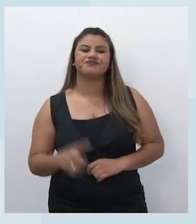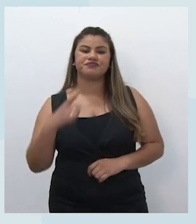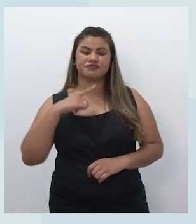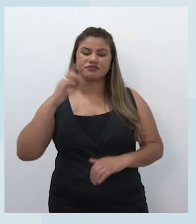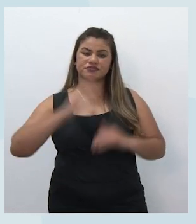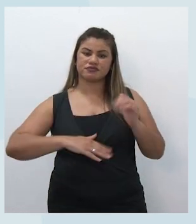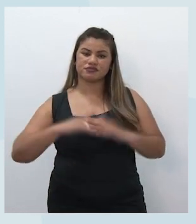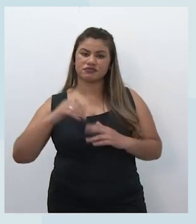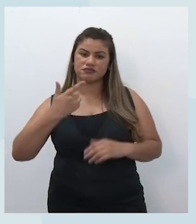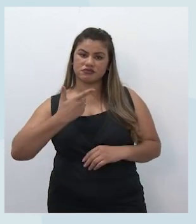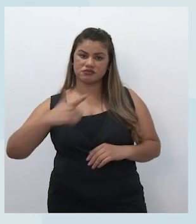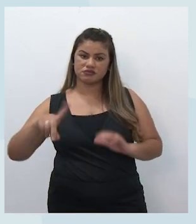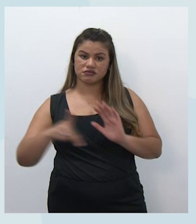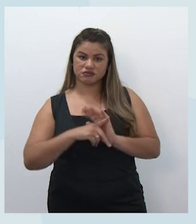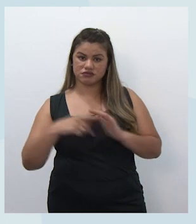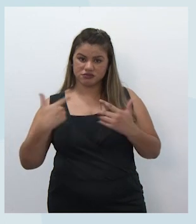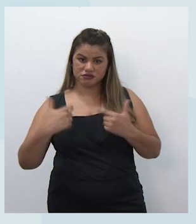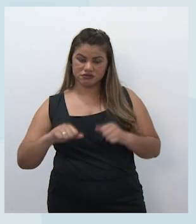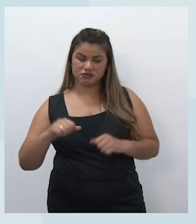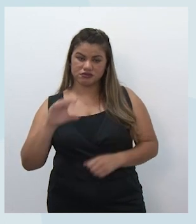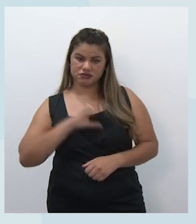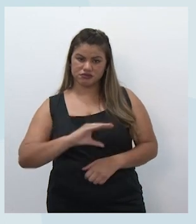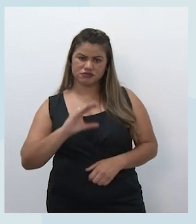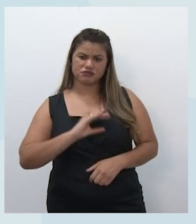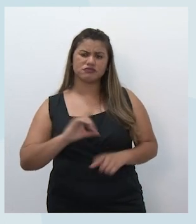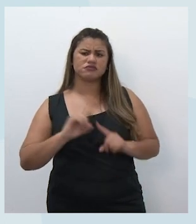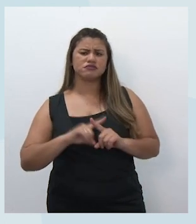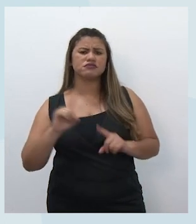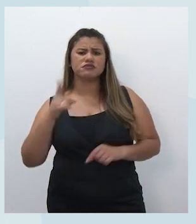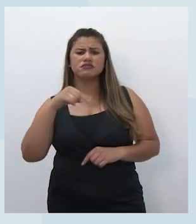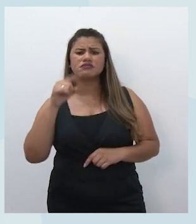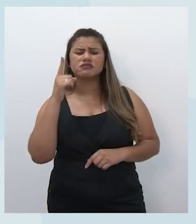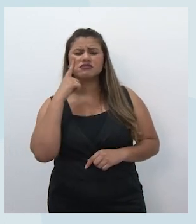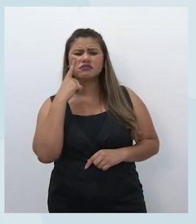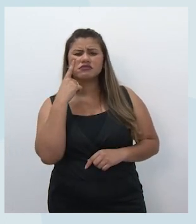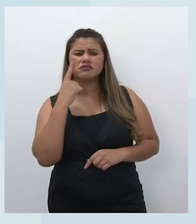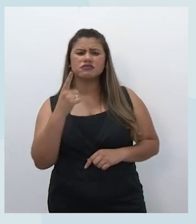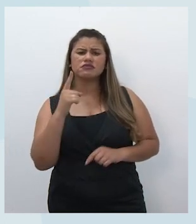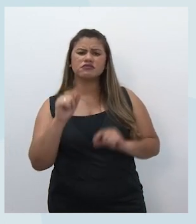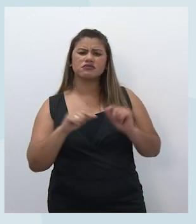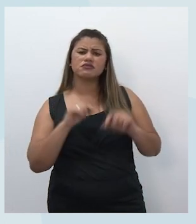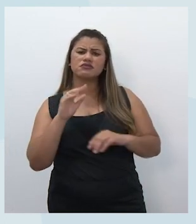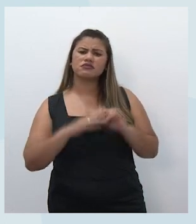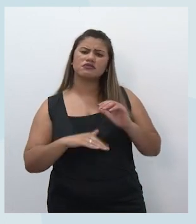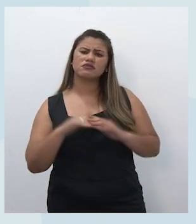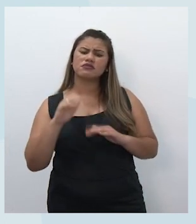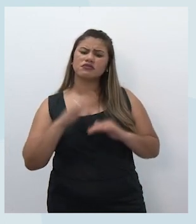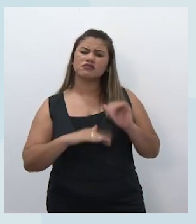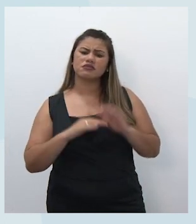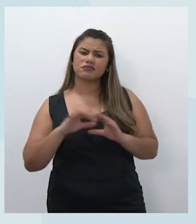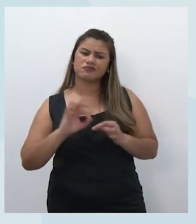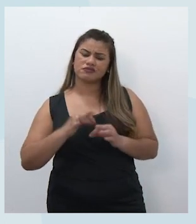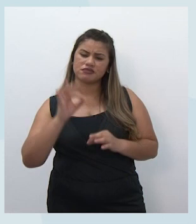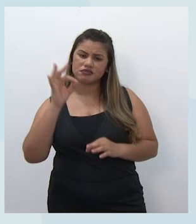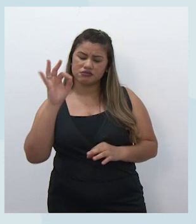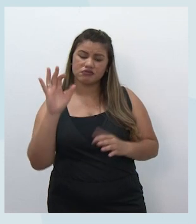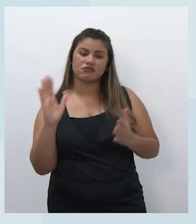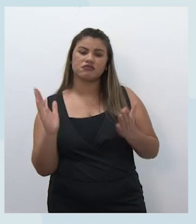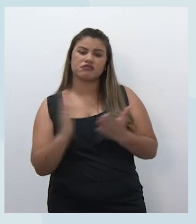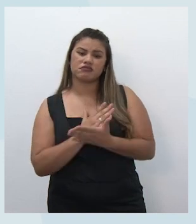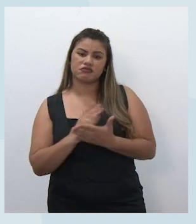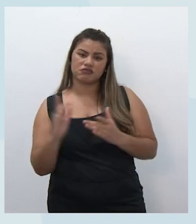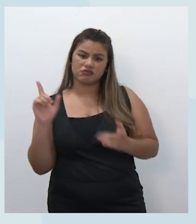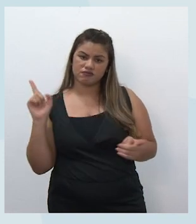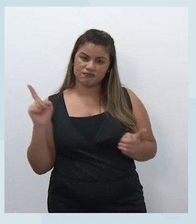língua portuguesa. Qual é a questão? Vocês vão verificar que algumas habilidades são muito extensas, algumas foram desmembradas, né? Mas